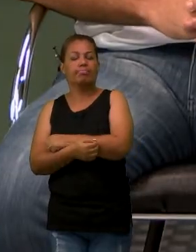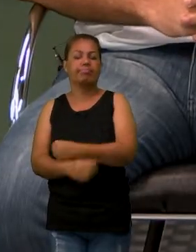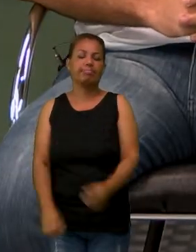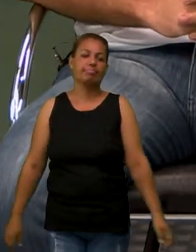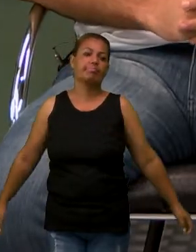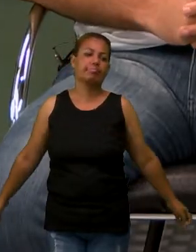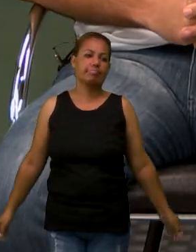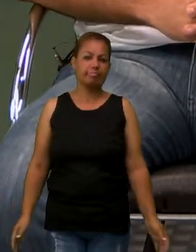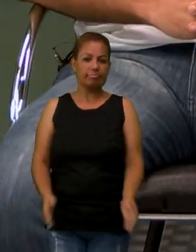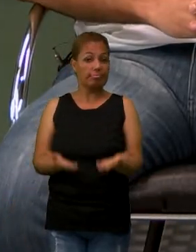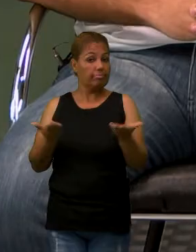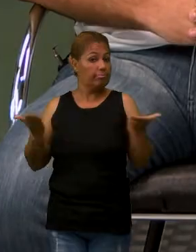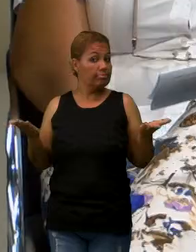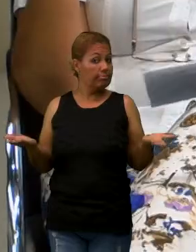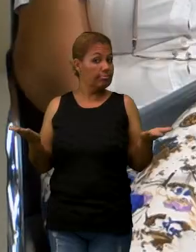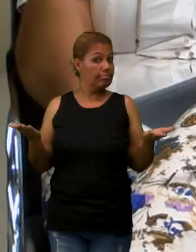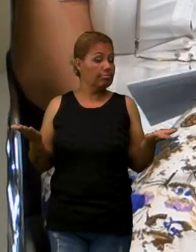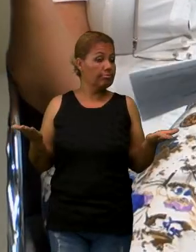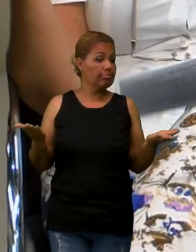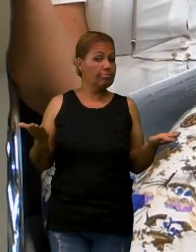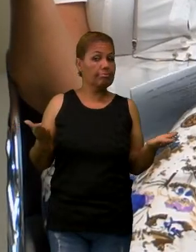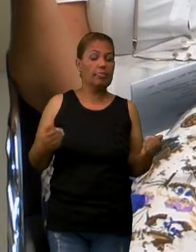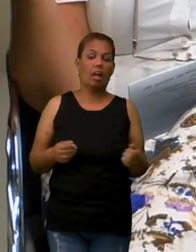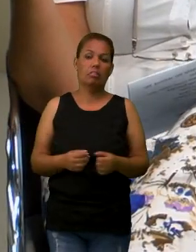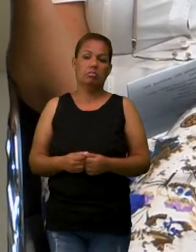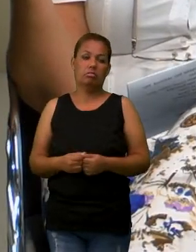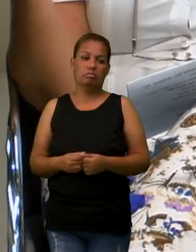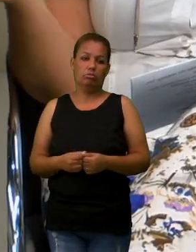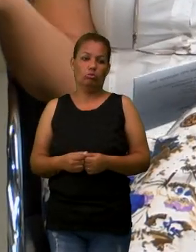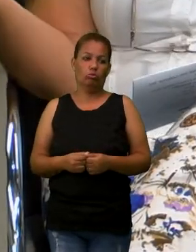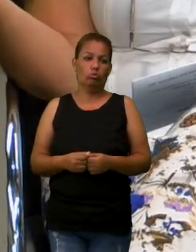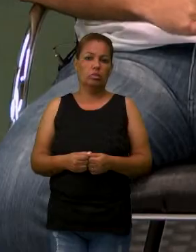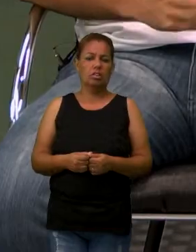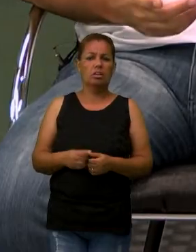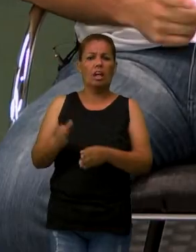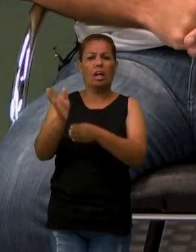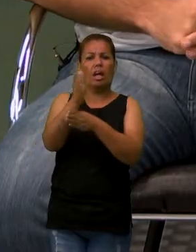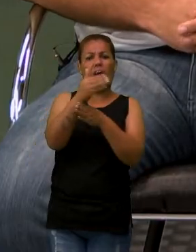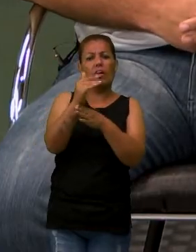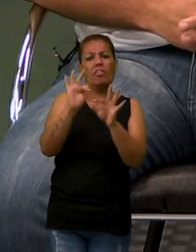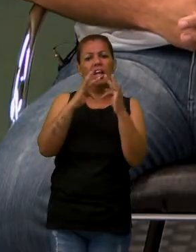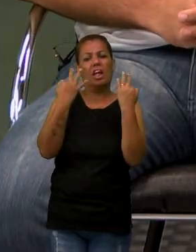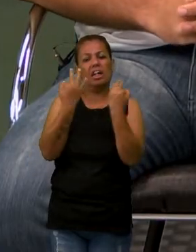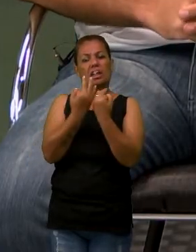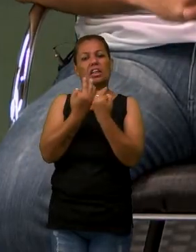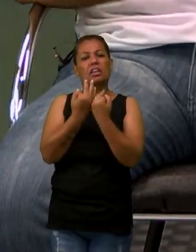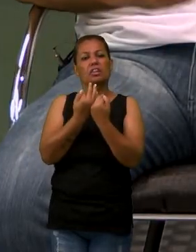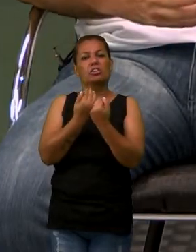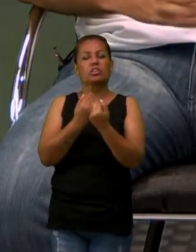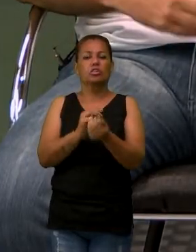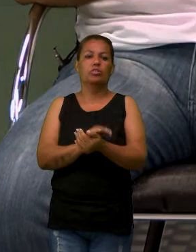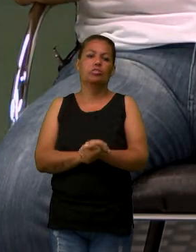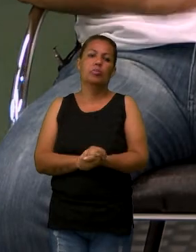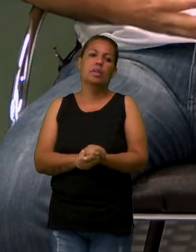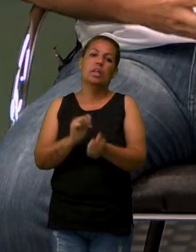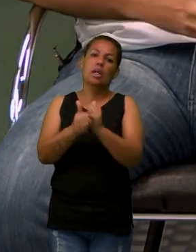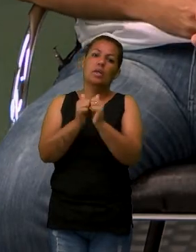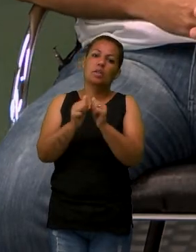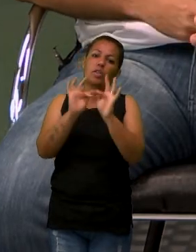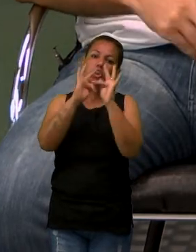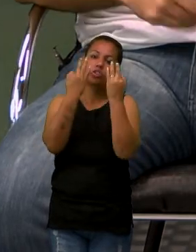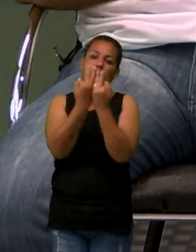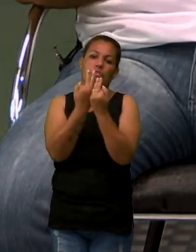é é isso né é a grande família ela é a vela é um esporte muito